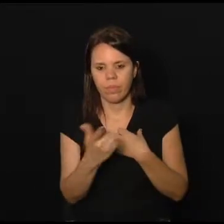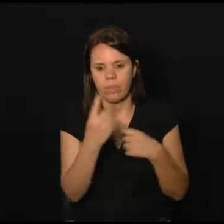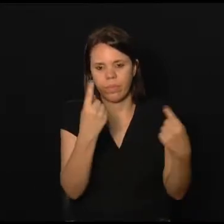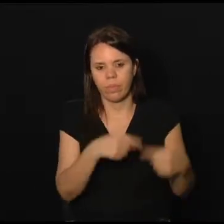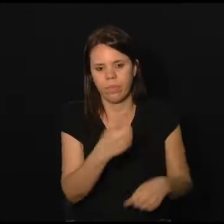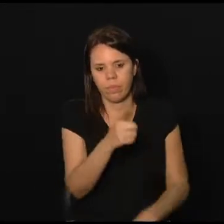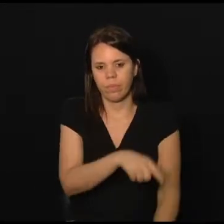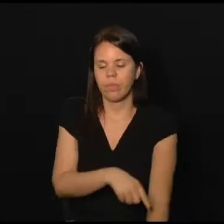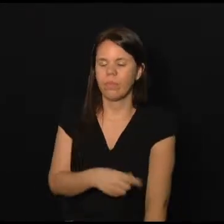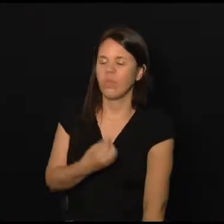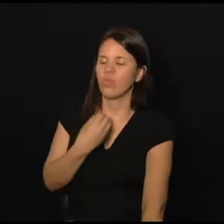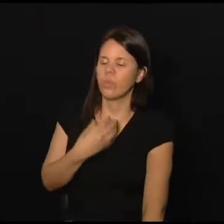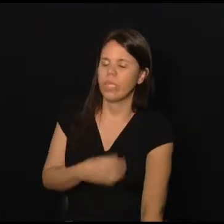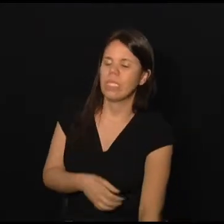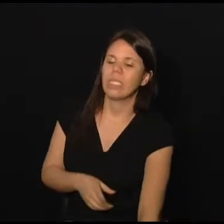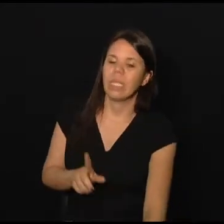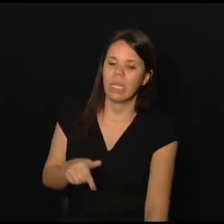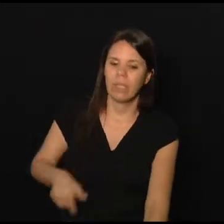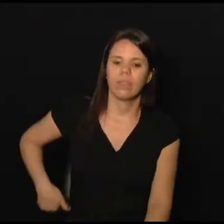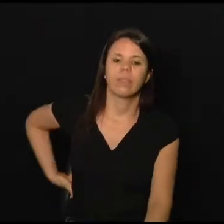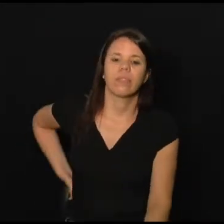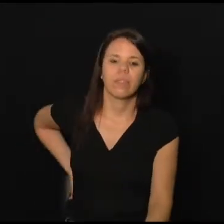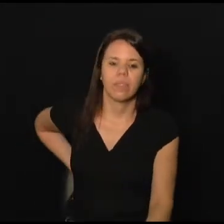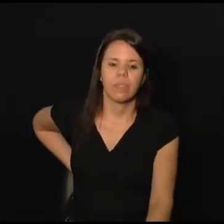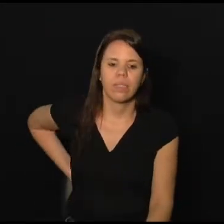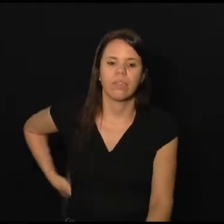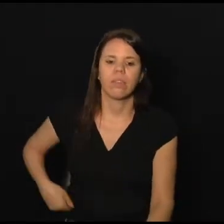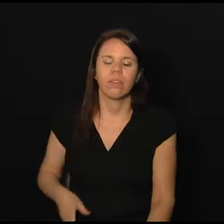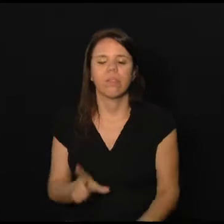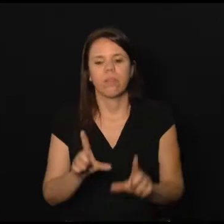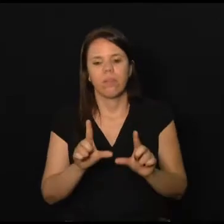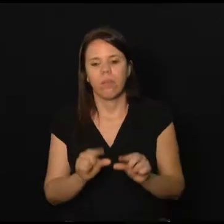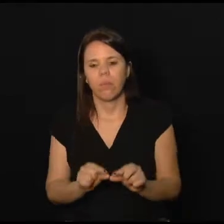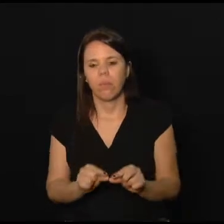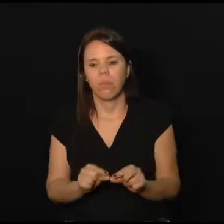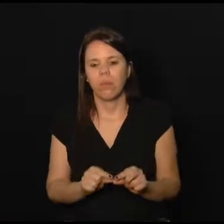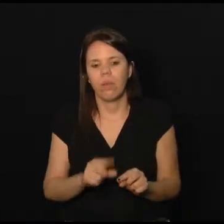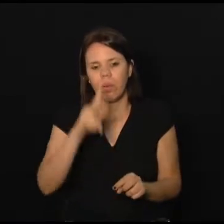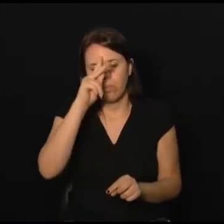não, tudo bem, é assim mesmo. Então, ela vai perdendo a sua autoridade, né?